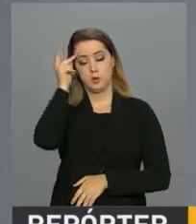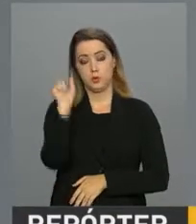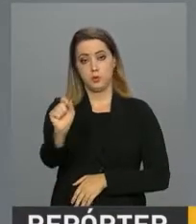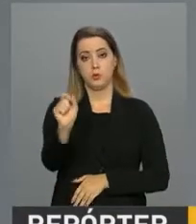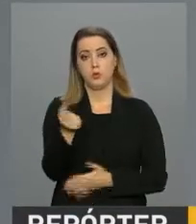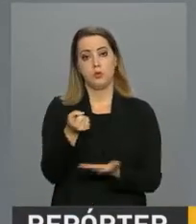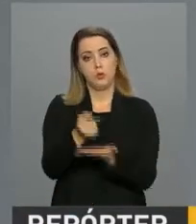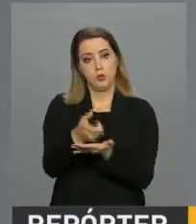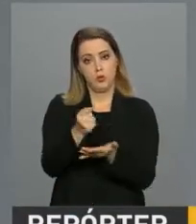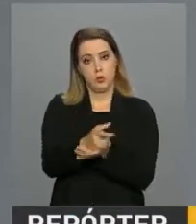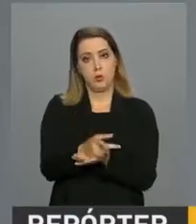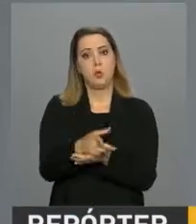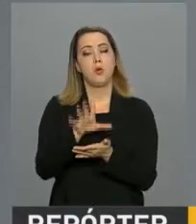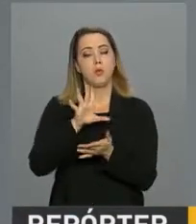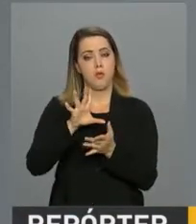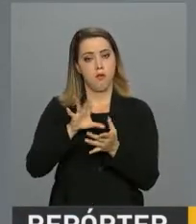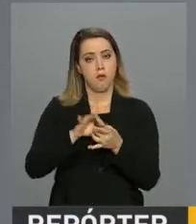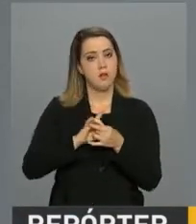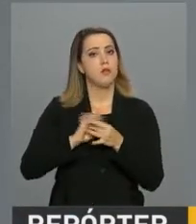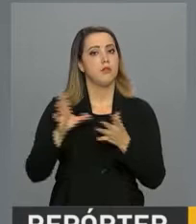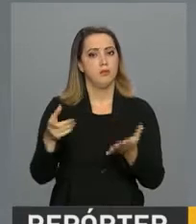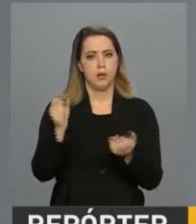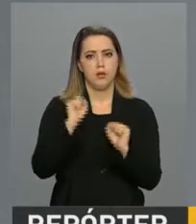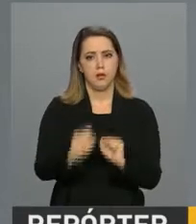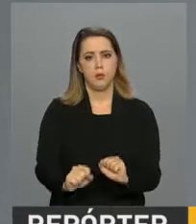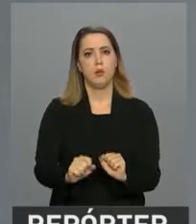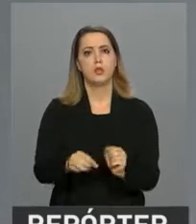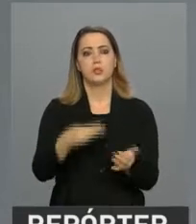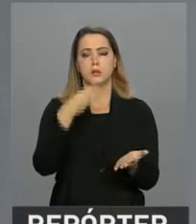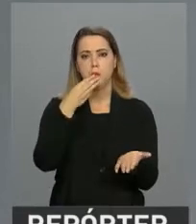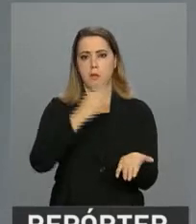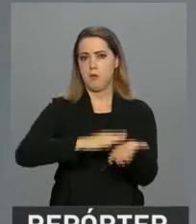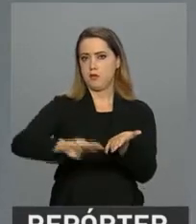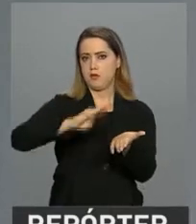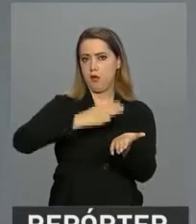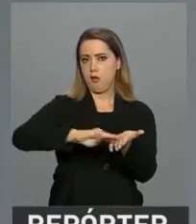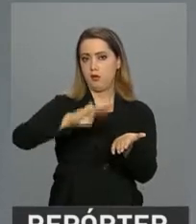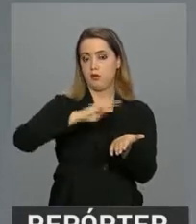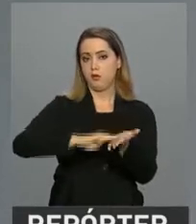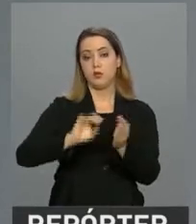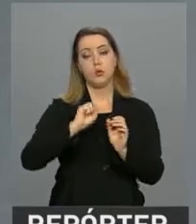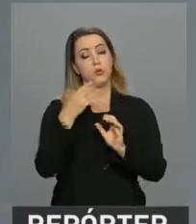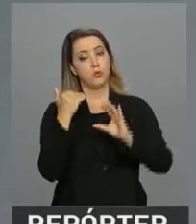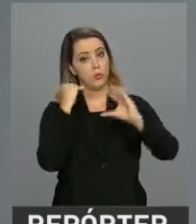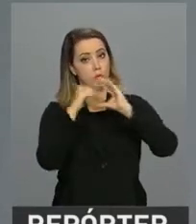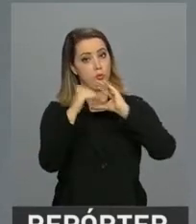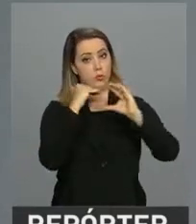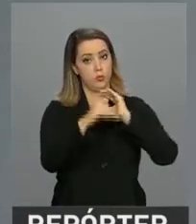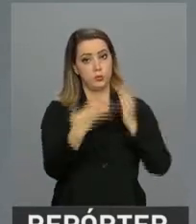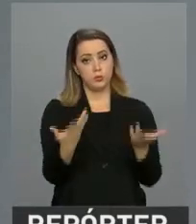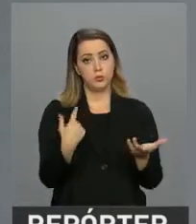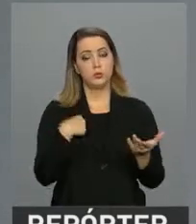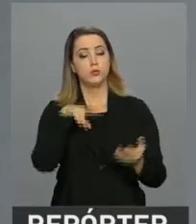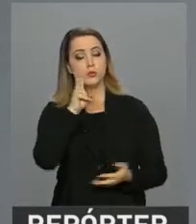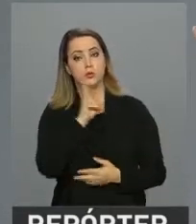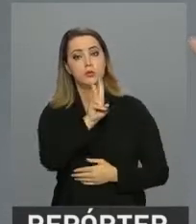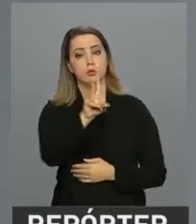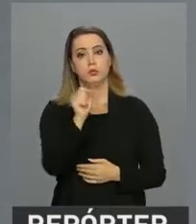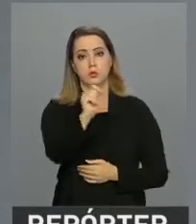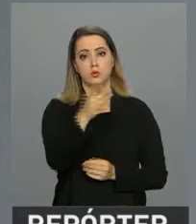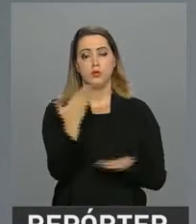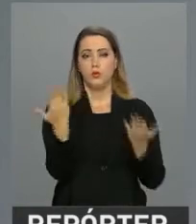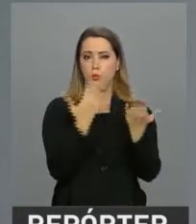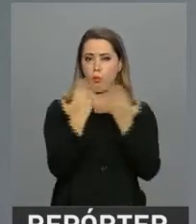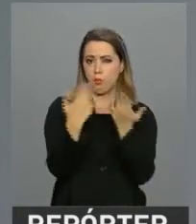assim o autorizarem poderão receber sms mensagens por e mail então assim como o lixão observa na rede